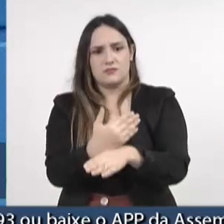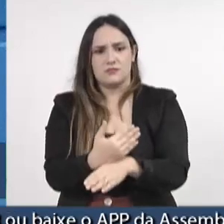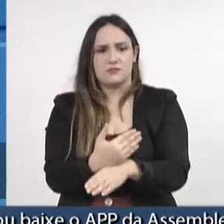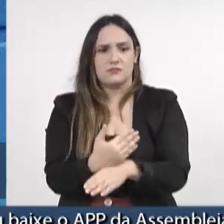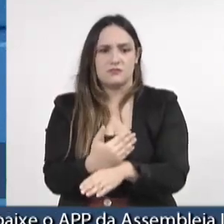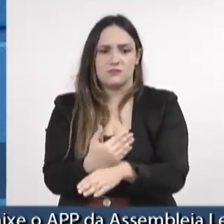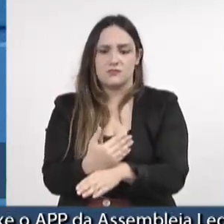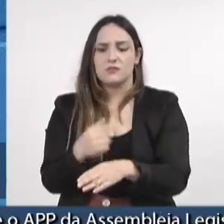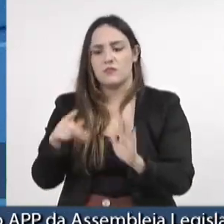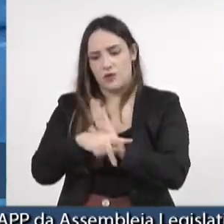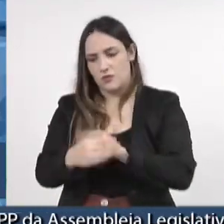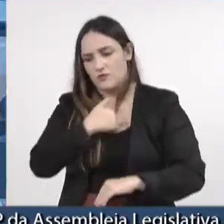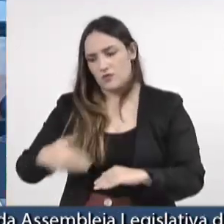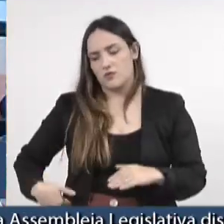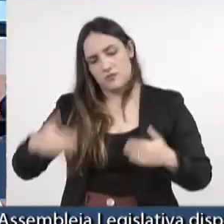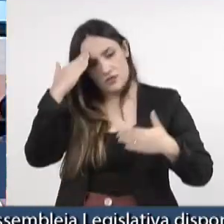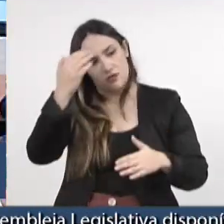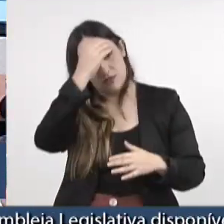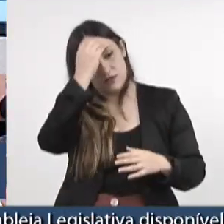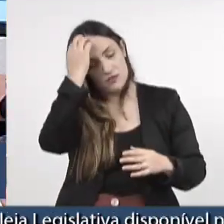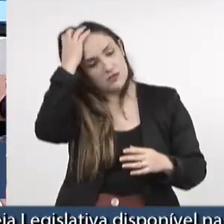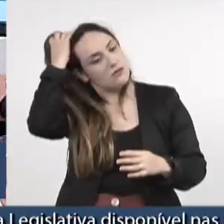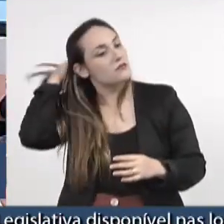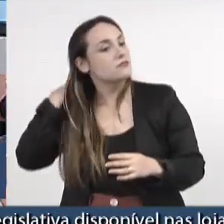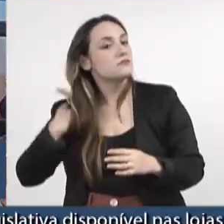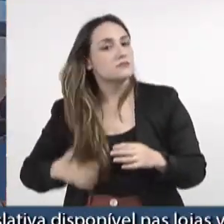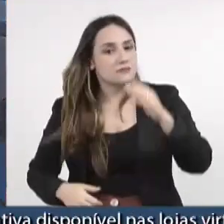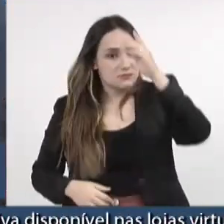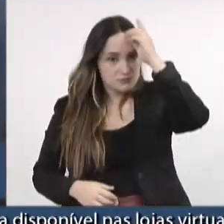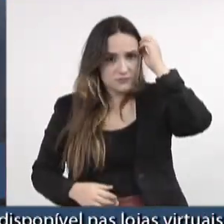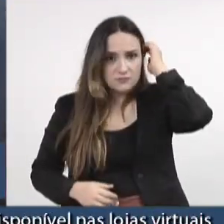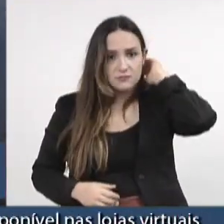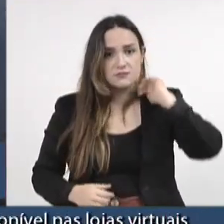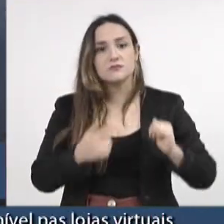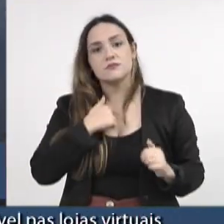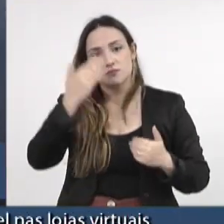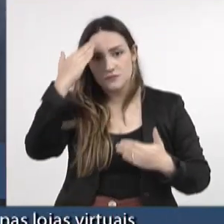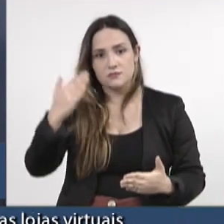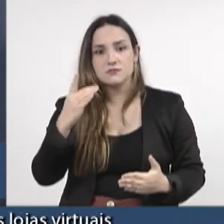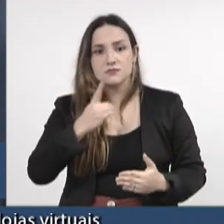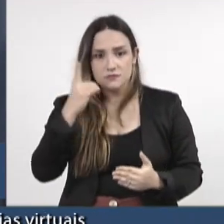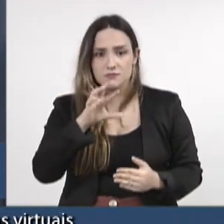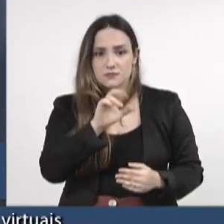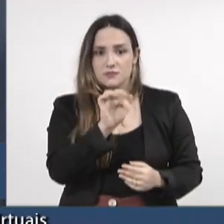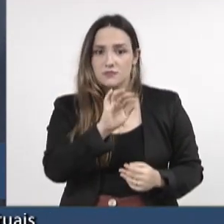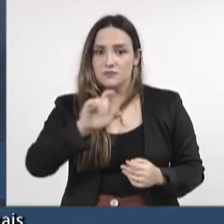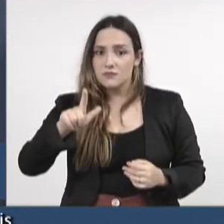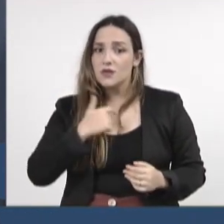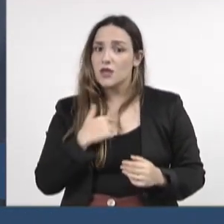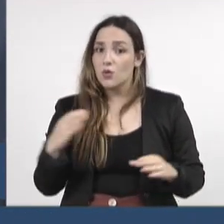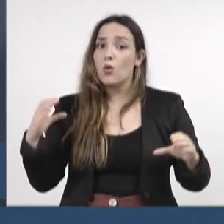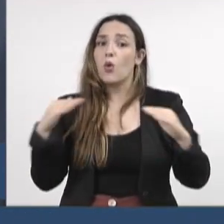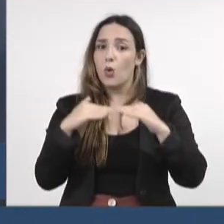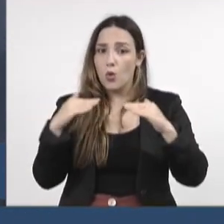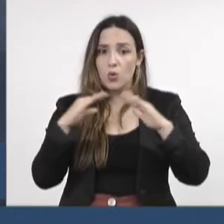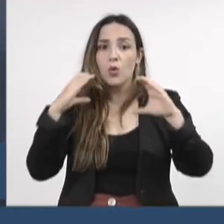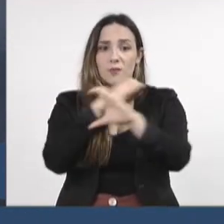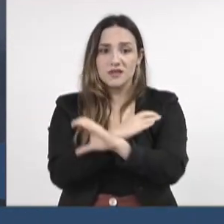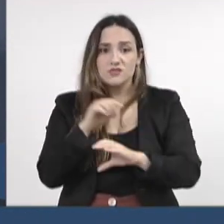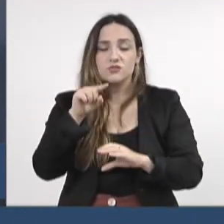Católica incentivando a invasão de terra. Isso é um absurdo, e eu quero aqui me colocar à disposição para ajudar nesse trabalho, para a